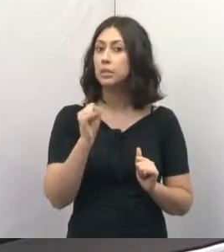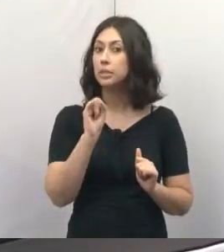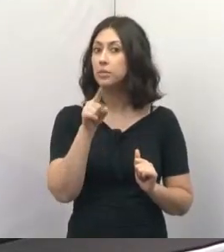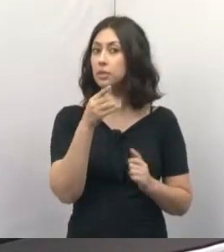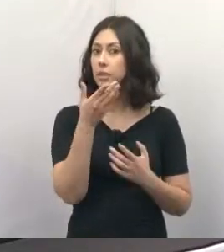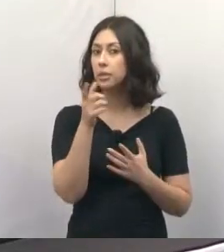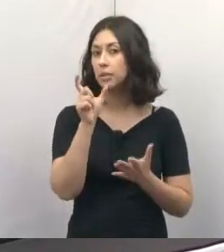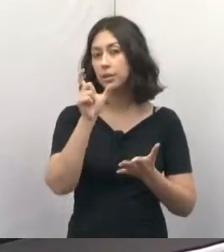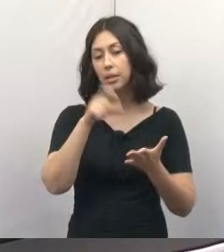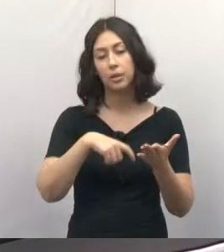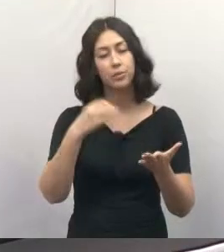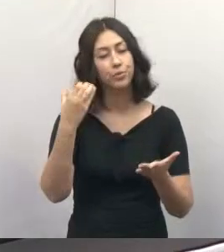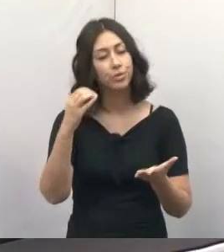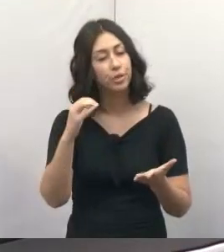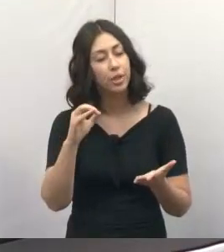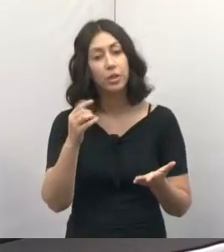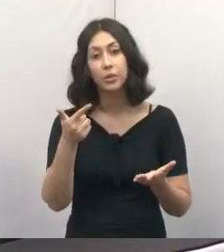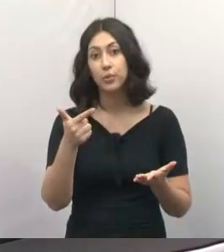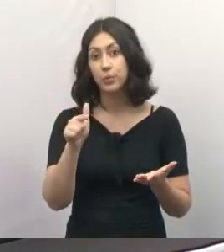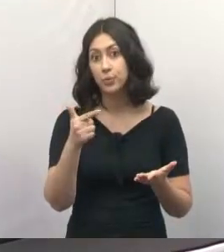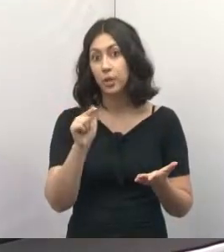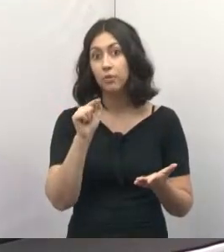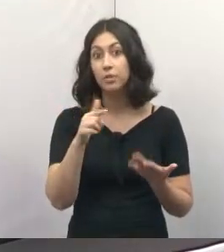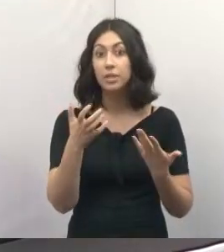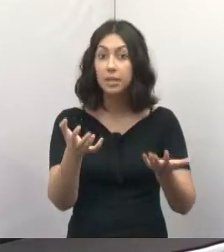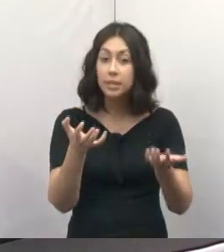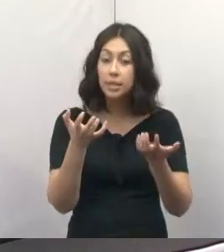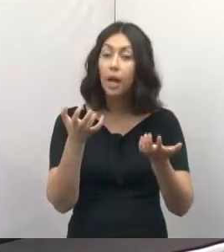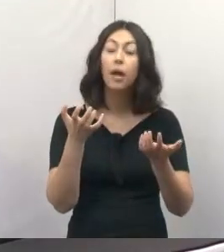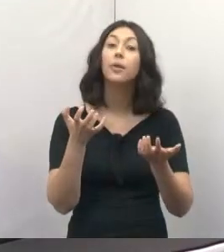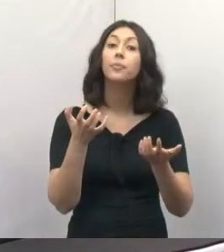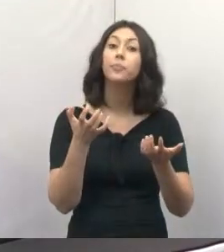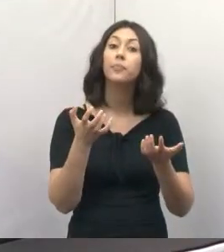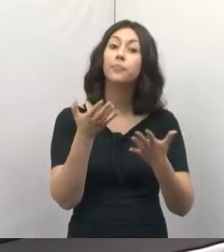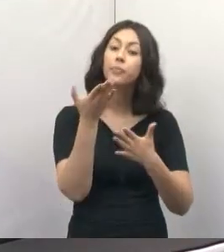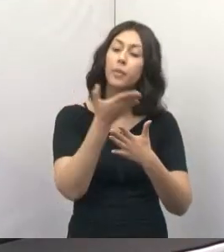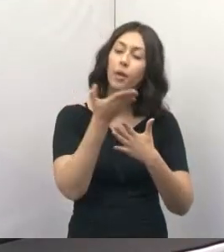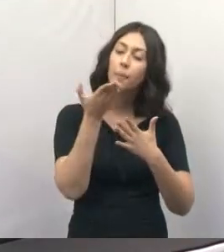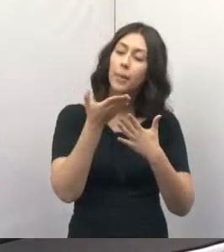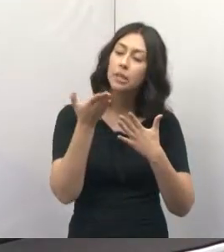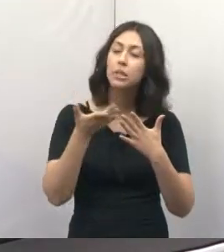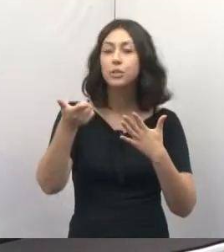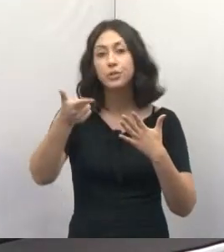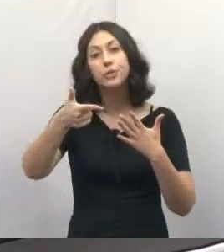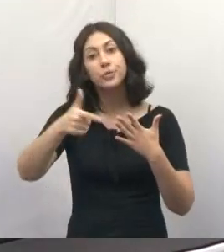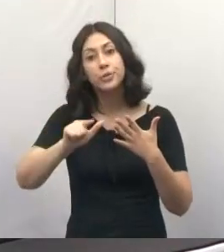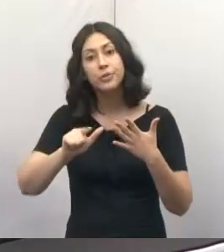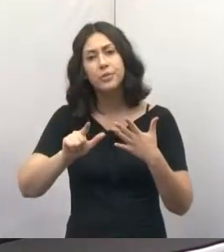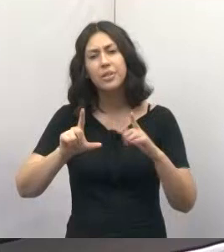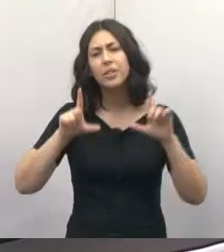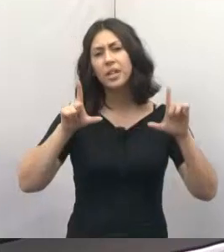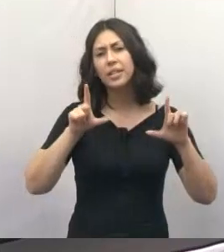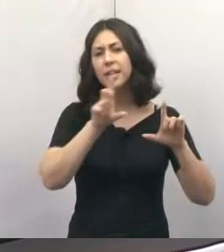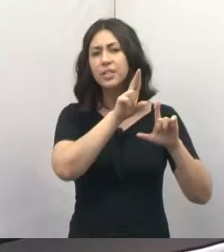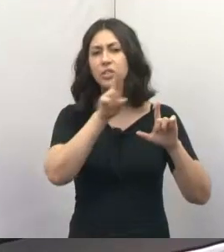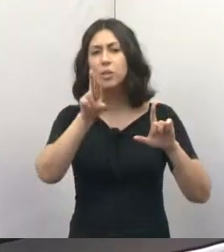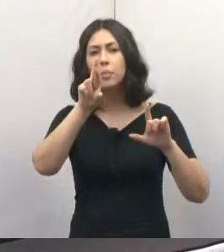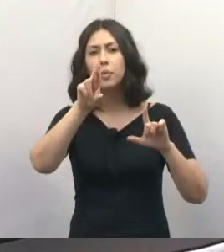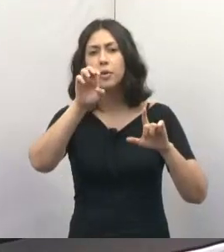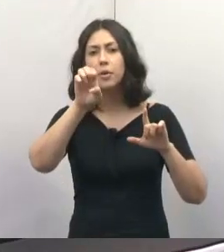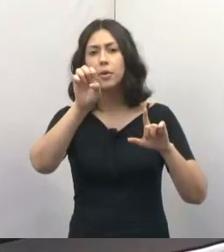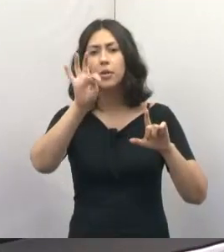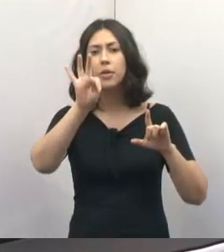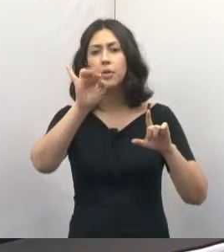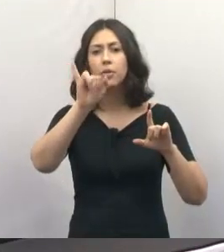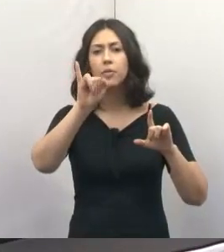de crédito, para você que quer fazer um refinanciamento, que é esse cartaz do Refis que está pela cidade